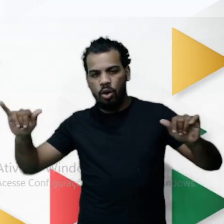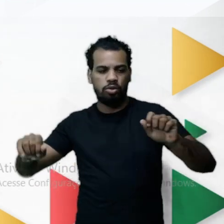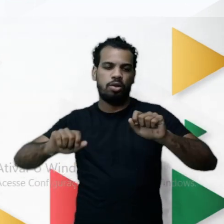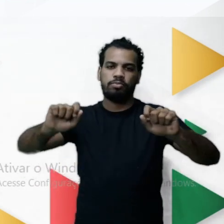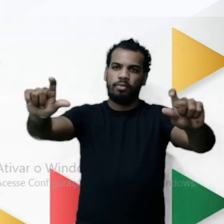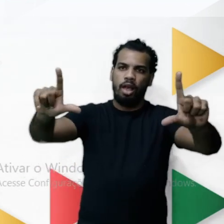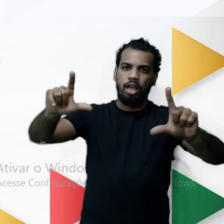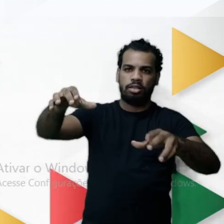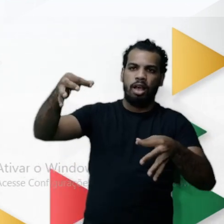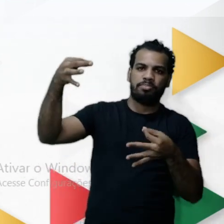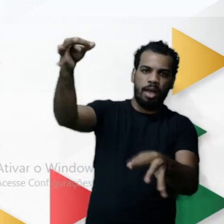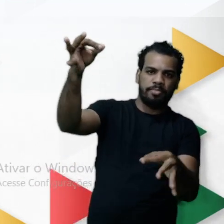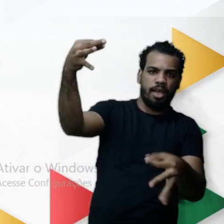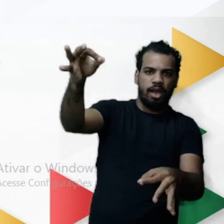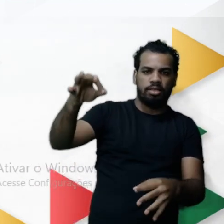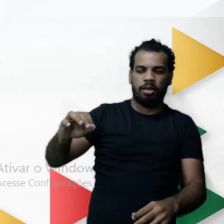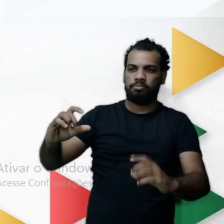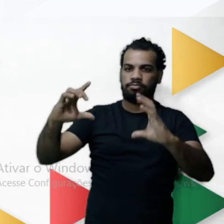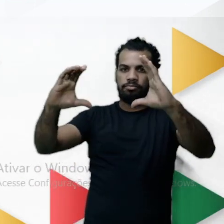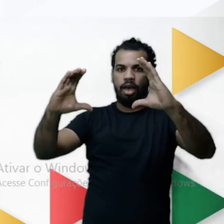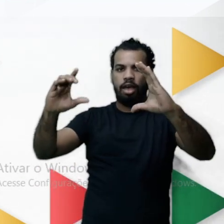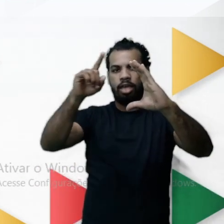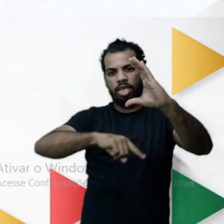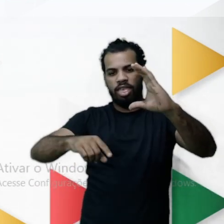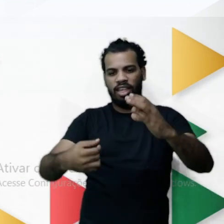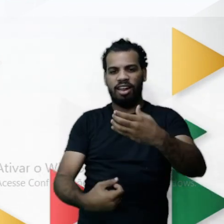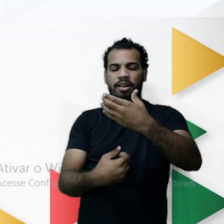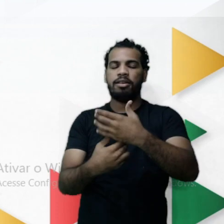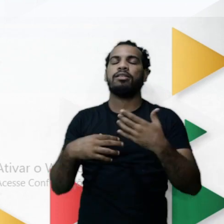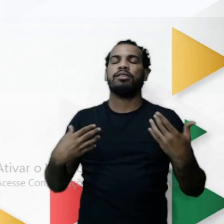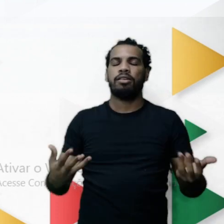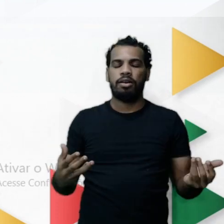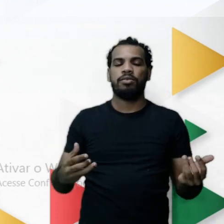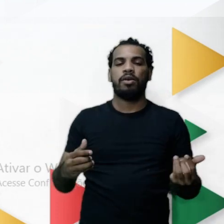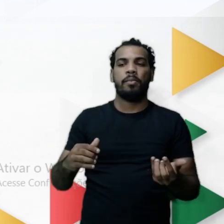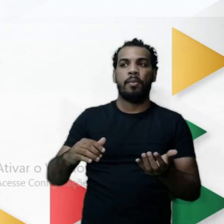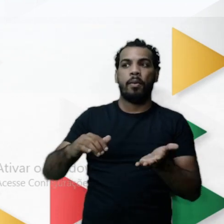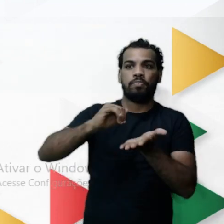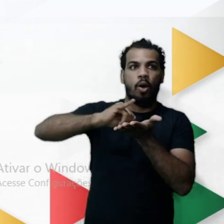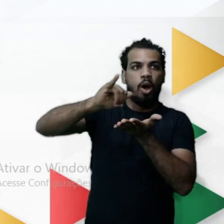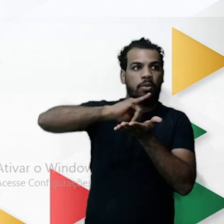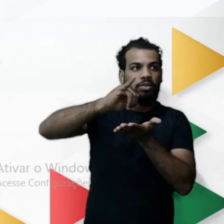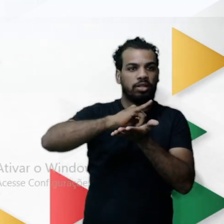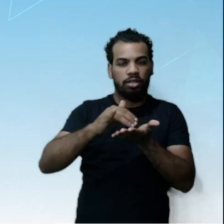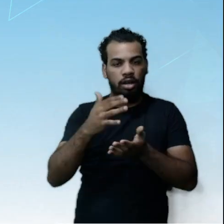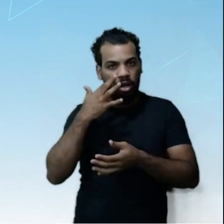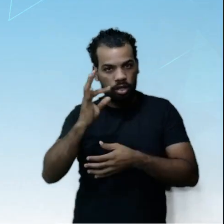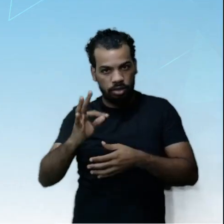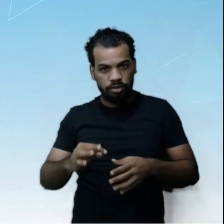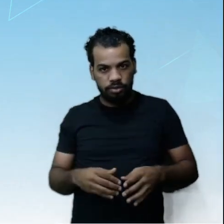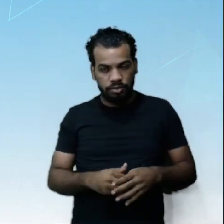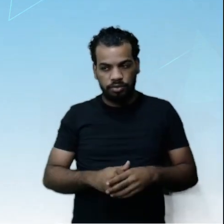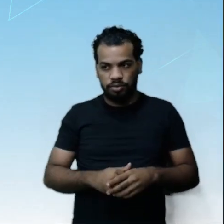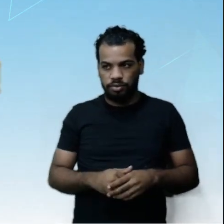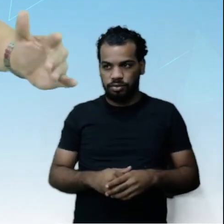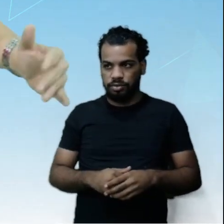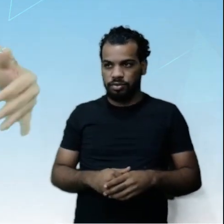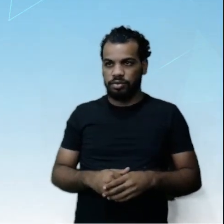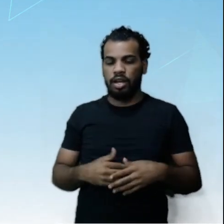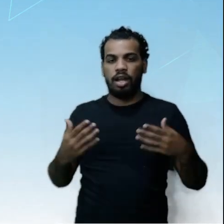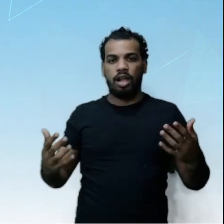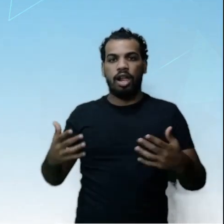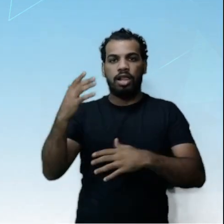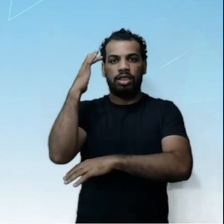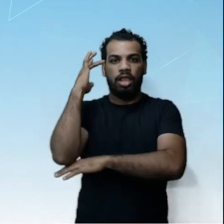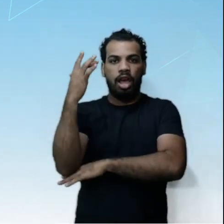cartazes, placas, etc. Da TV. Então, publicitária, preste bem atenção, é a primeira